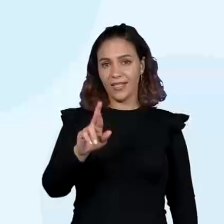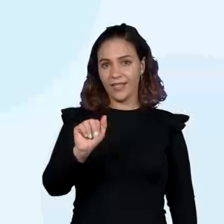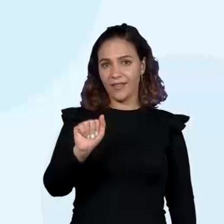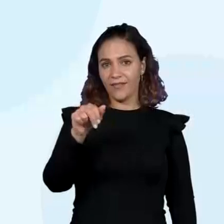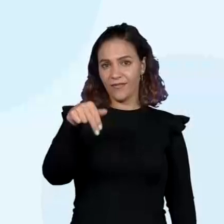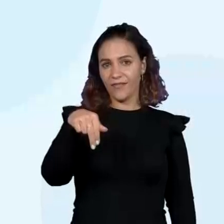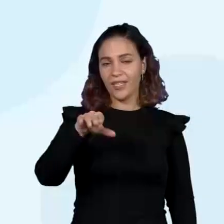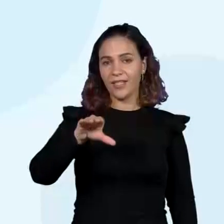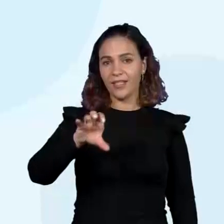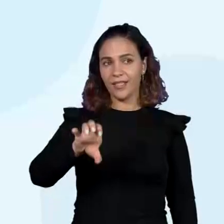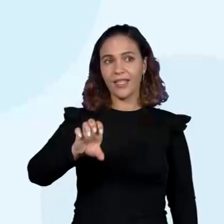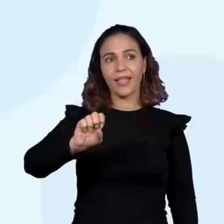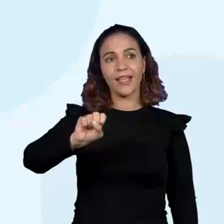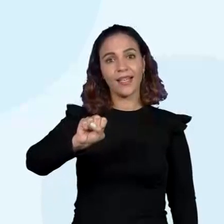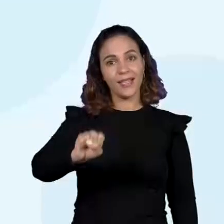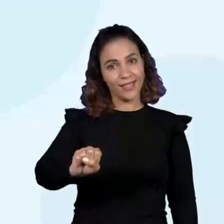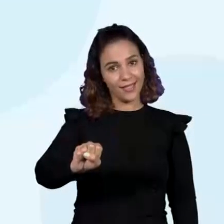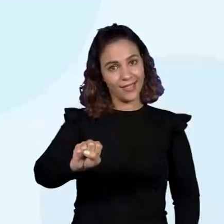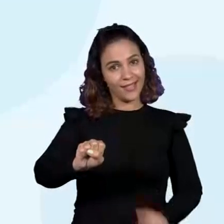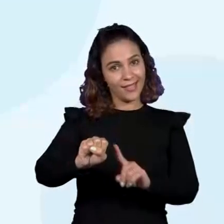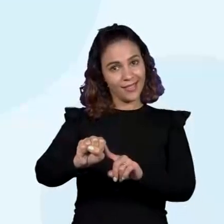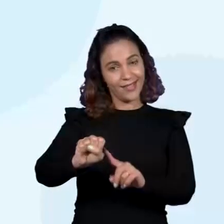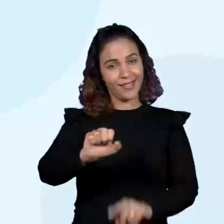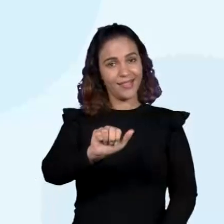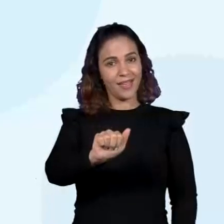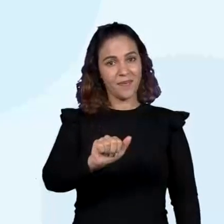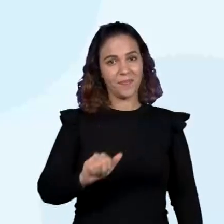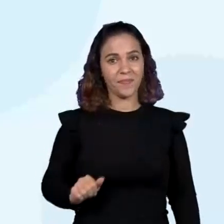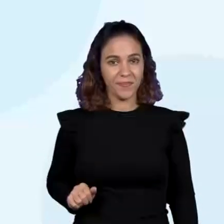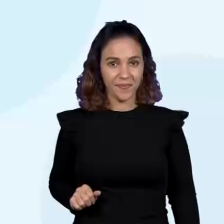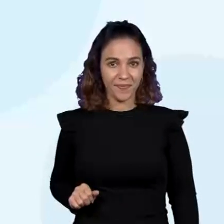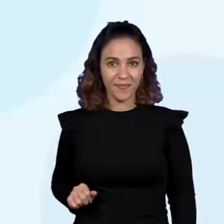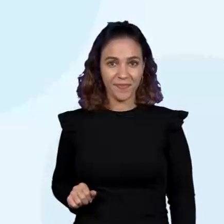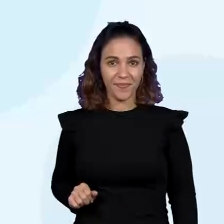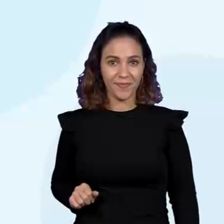francesa com S.